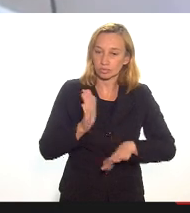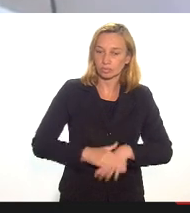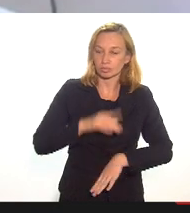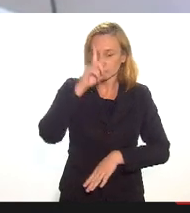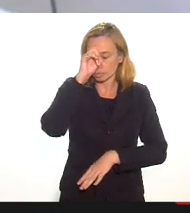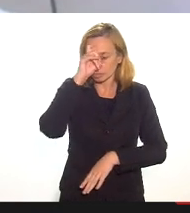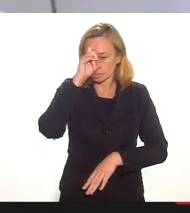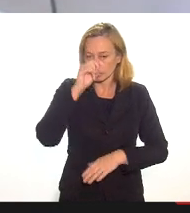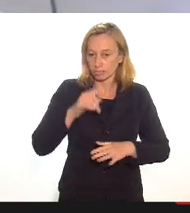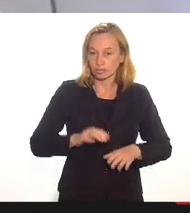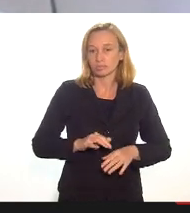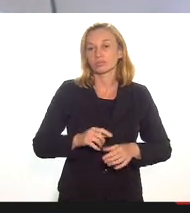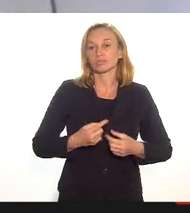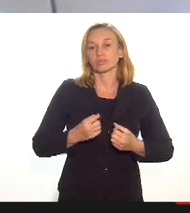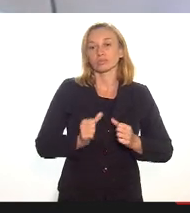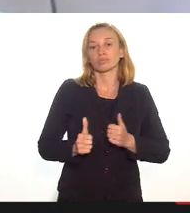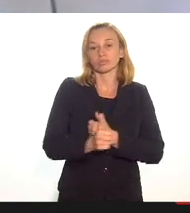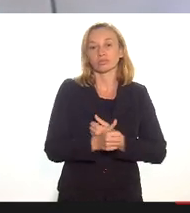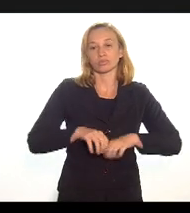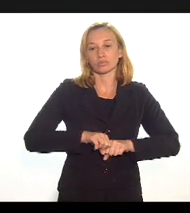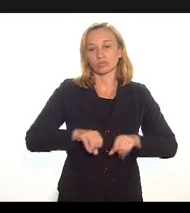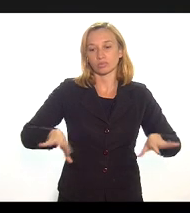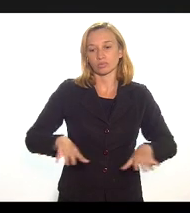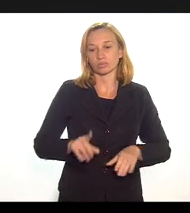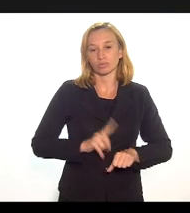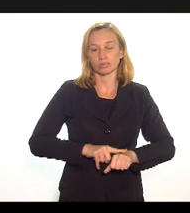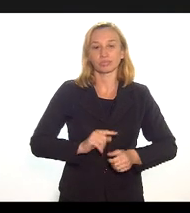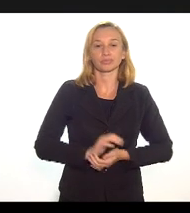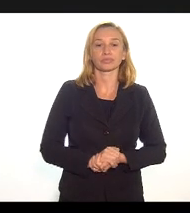do Covid nesse momento.